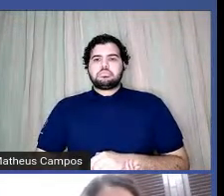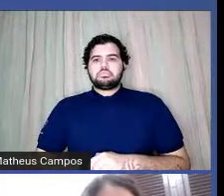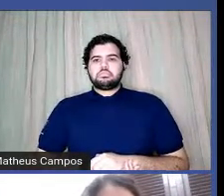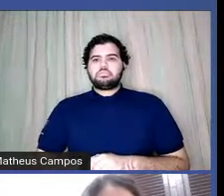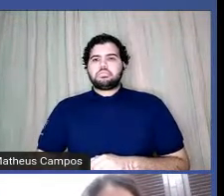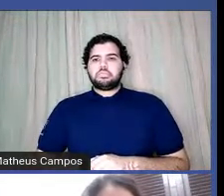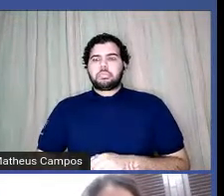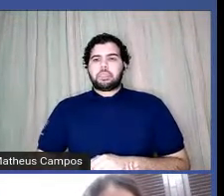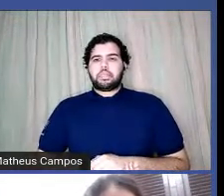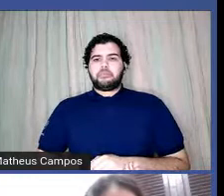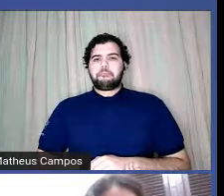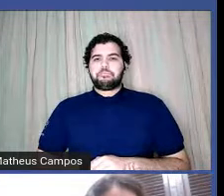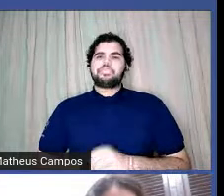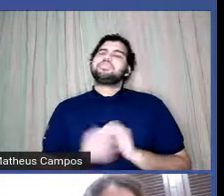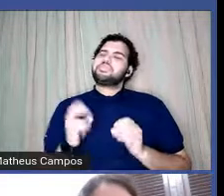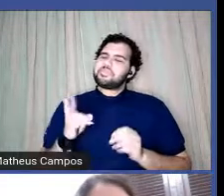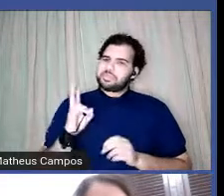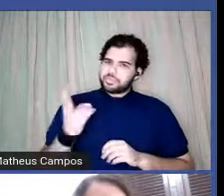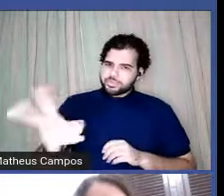Vamos lá.